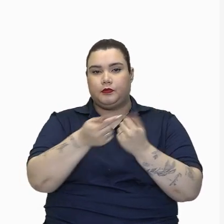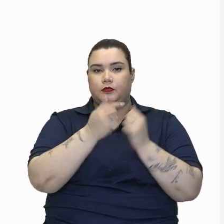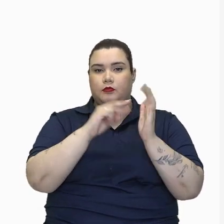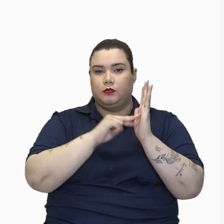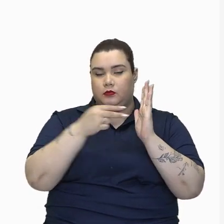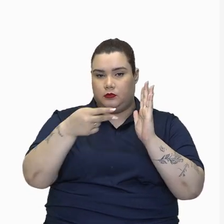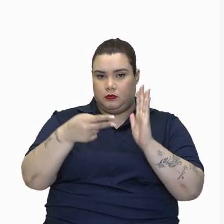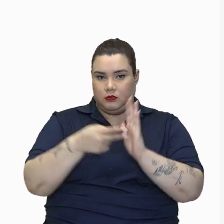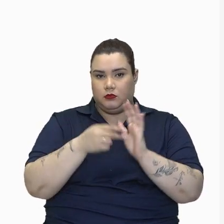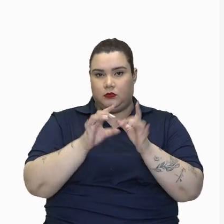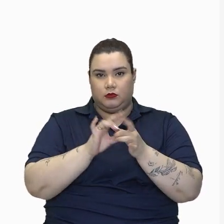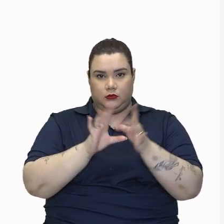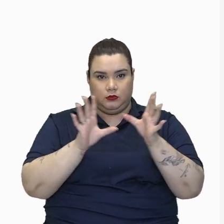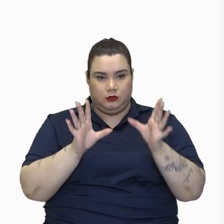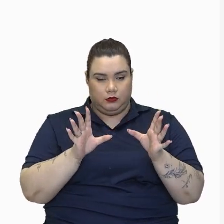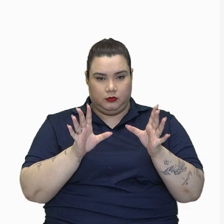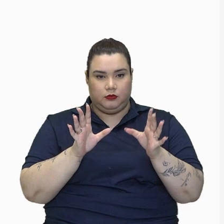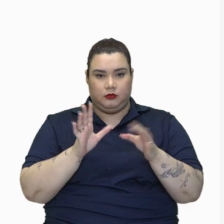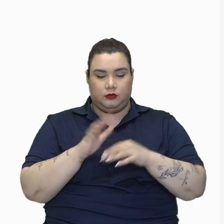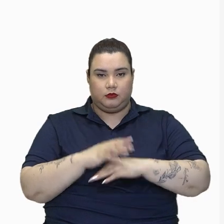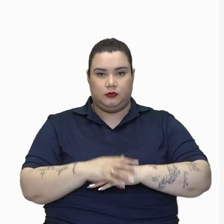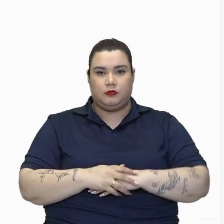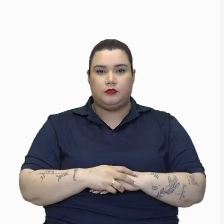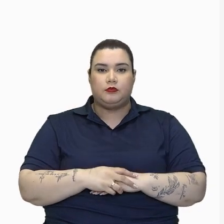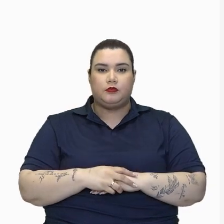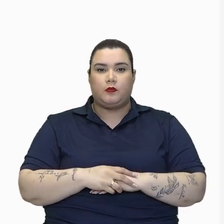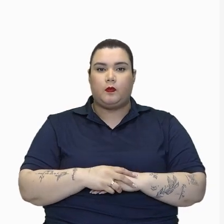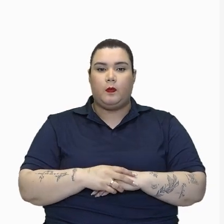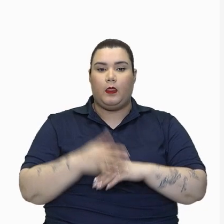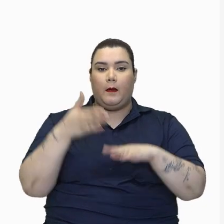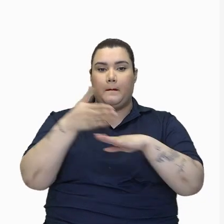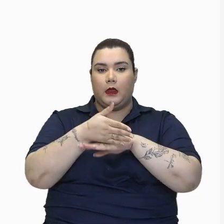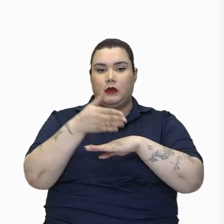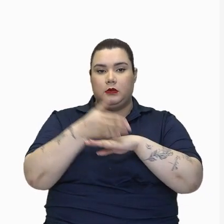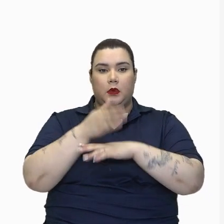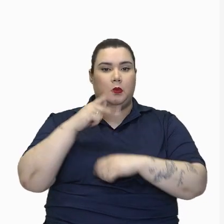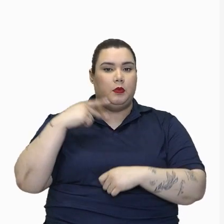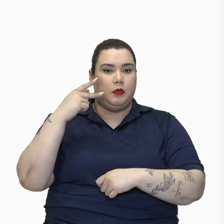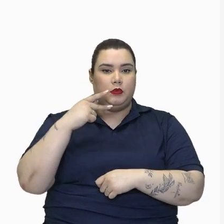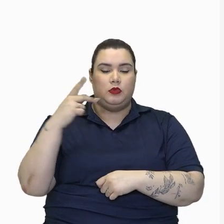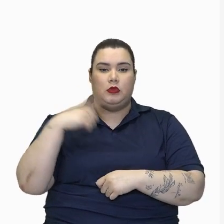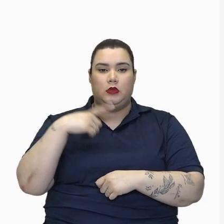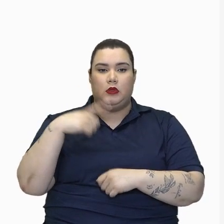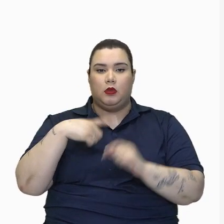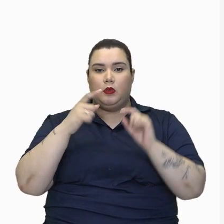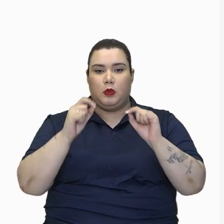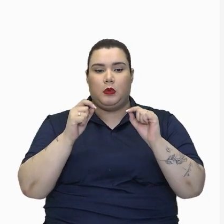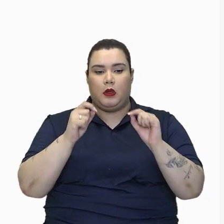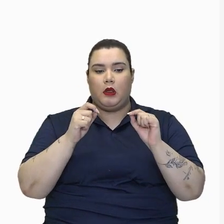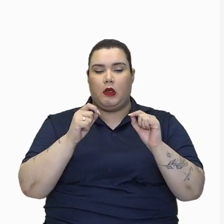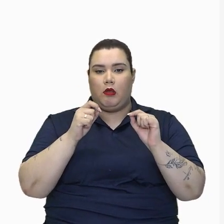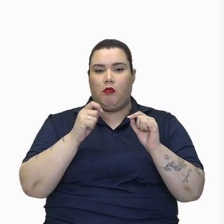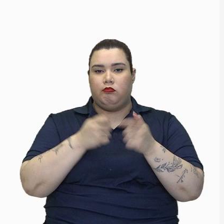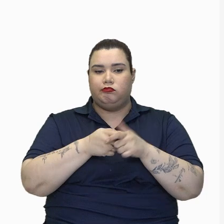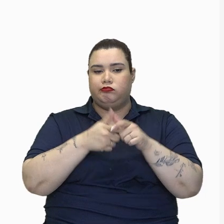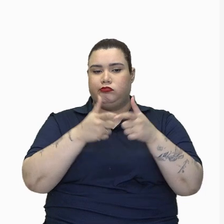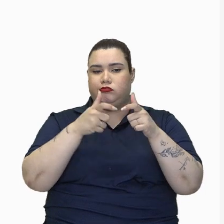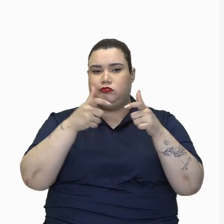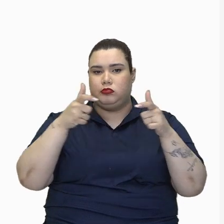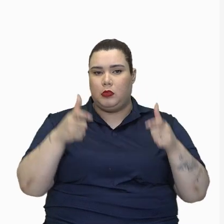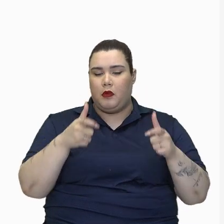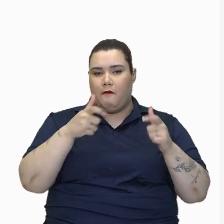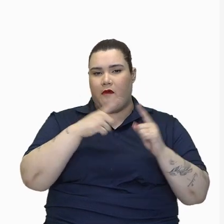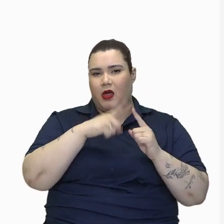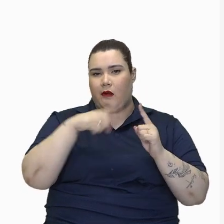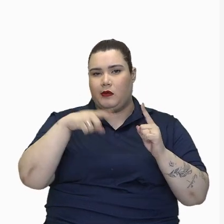vários significados. A participação política, ela designa uma grande variedade de